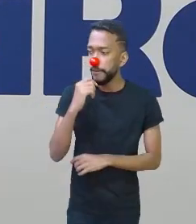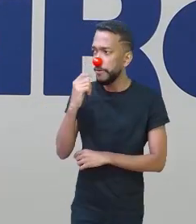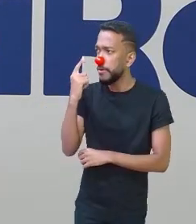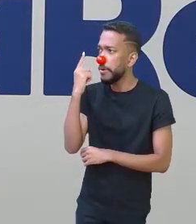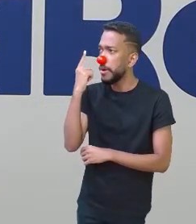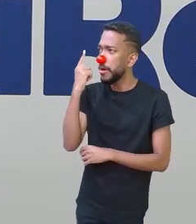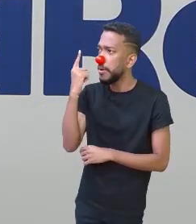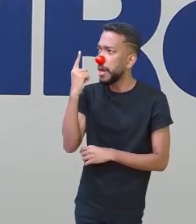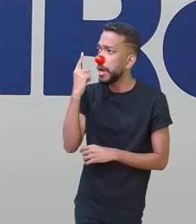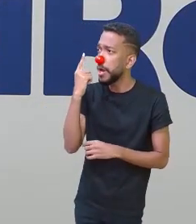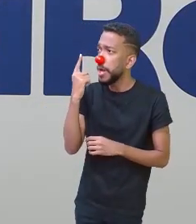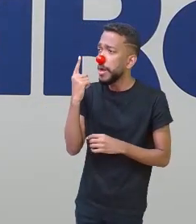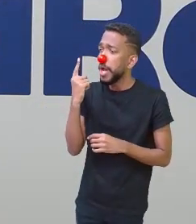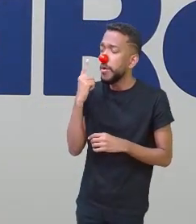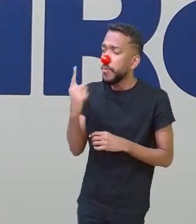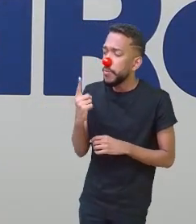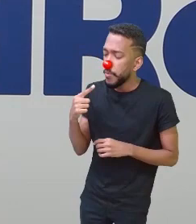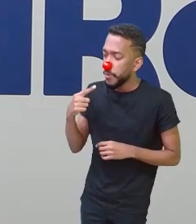quarto. Um quarto.